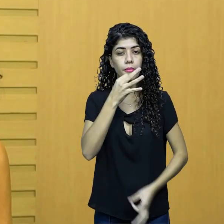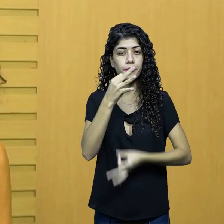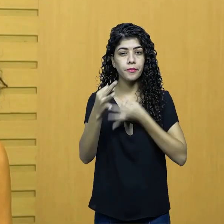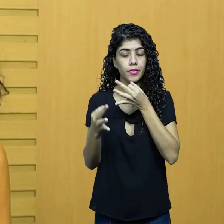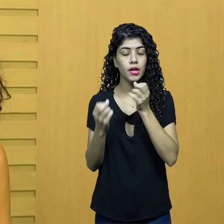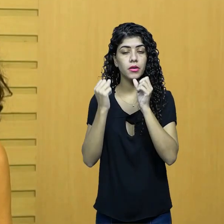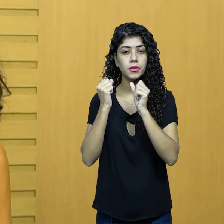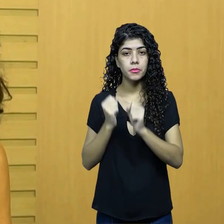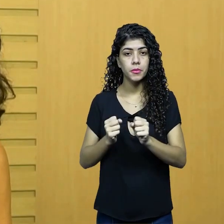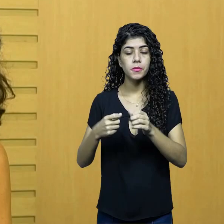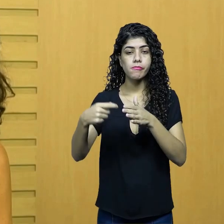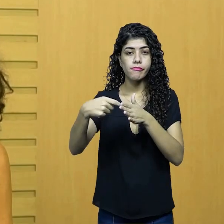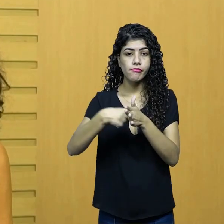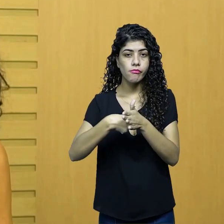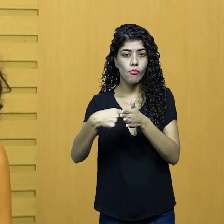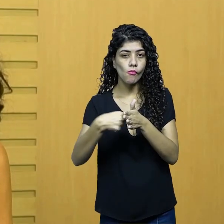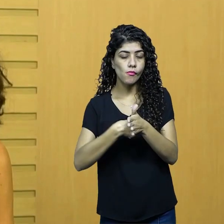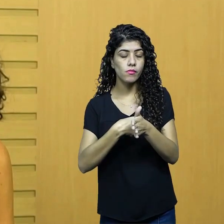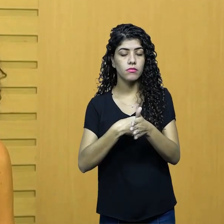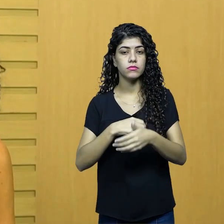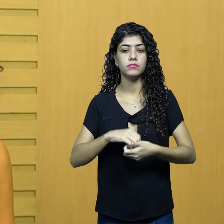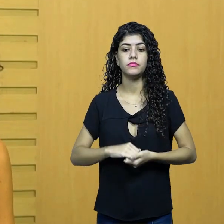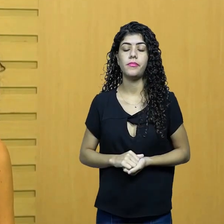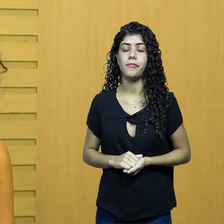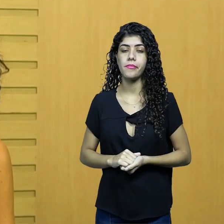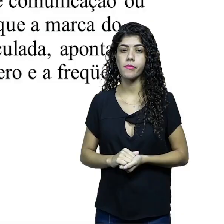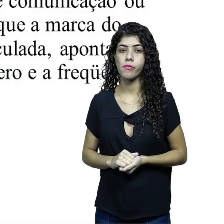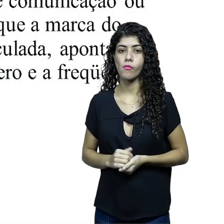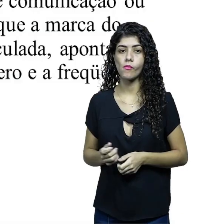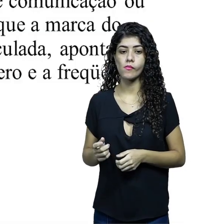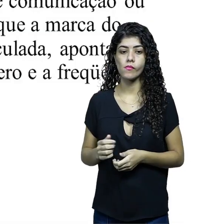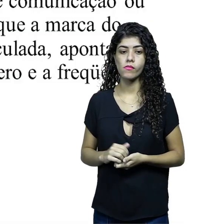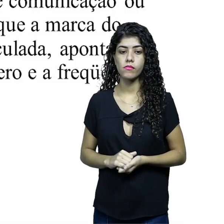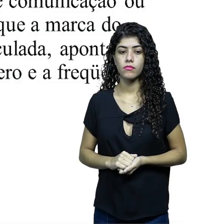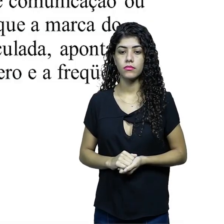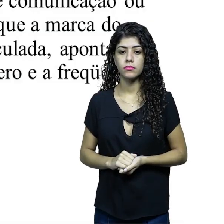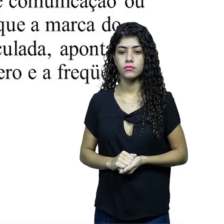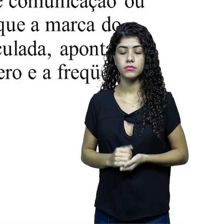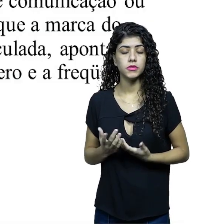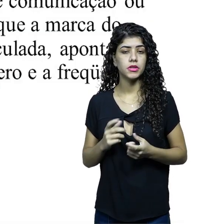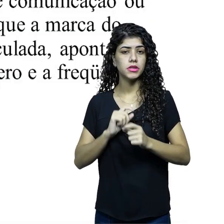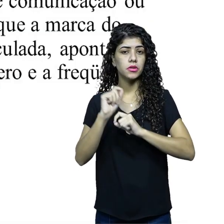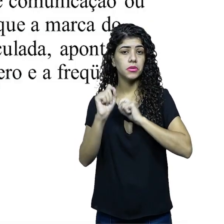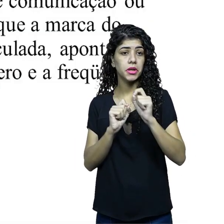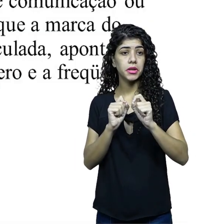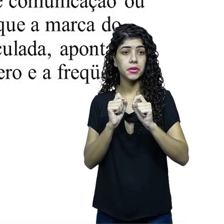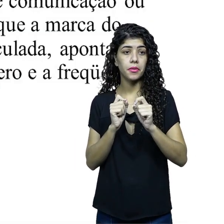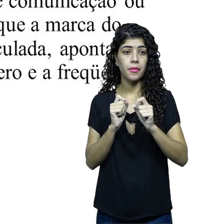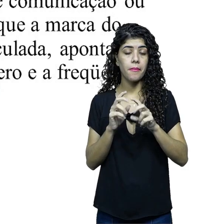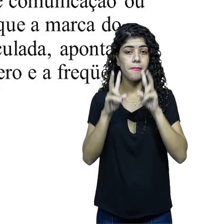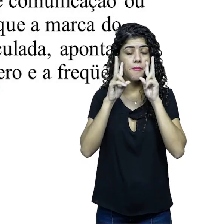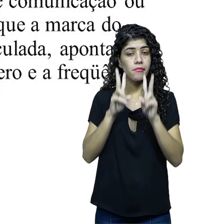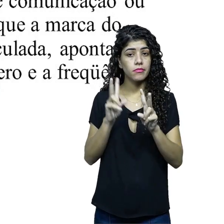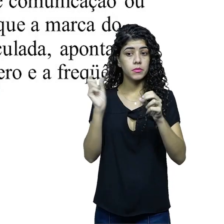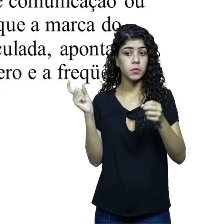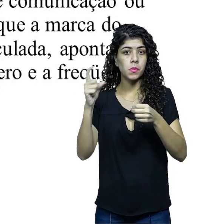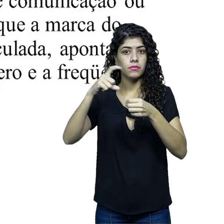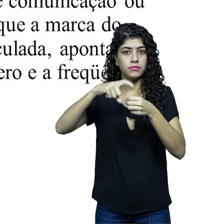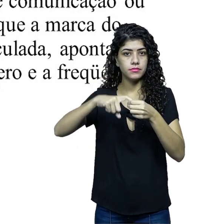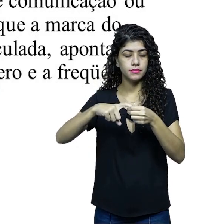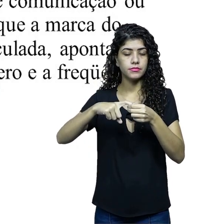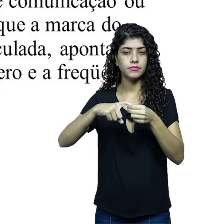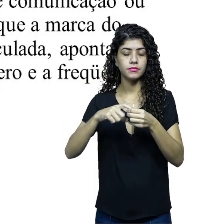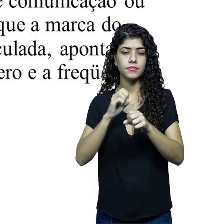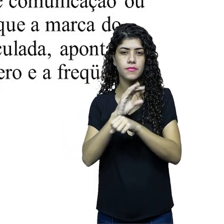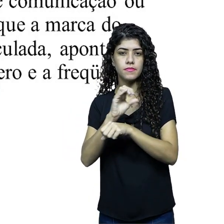ou comentário, estamos disponíveis no fórum ou por e-mail. Plano de retorno institucional é a previsão de retorno de difusão